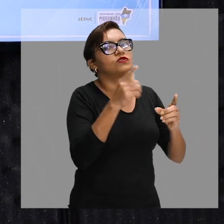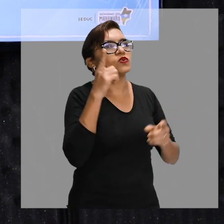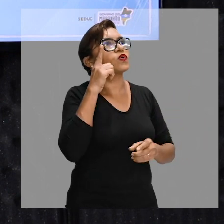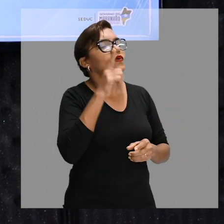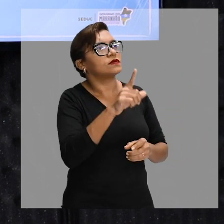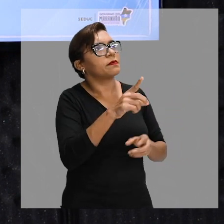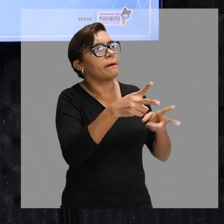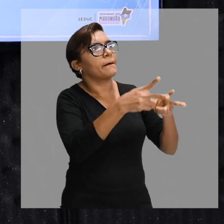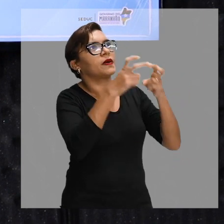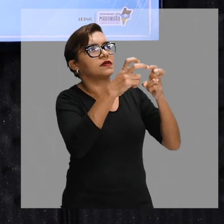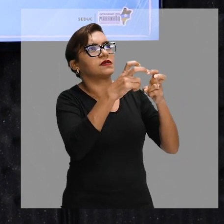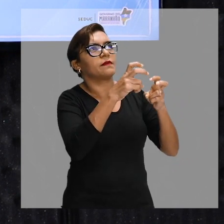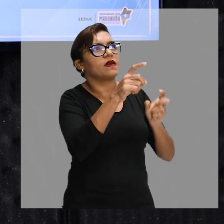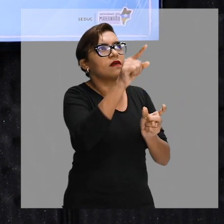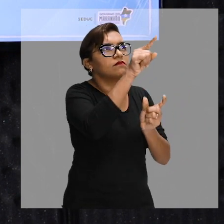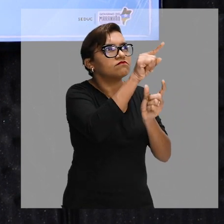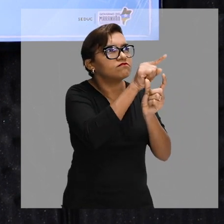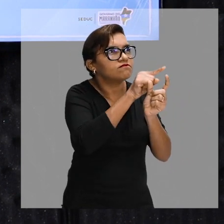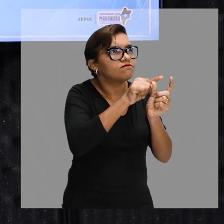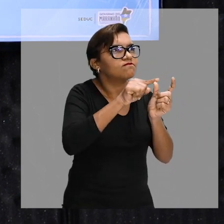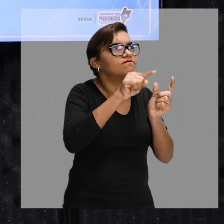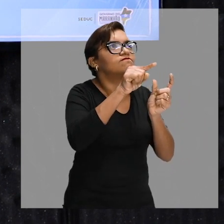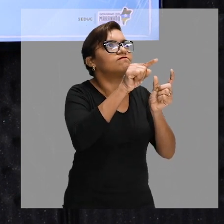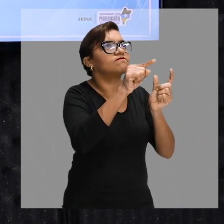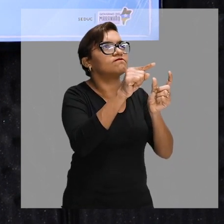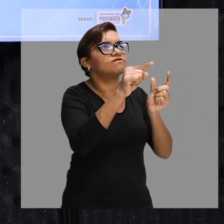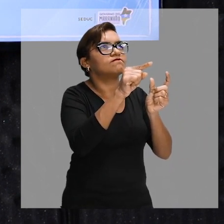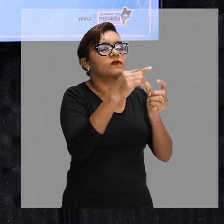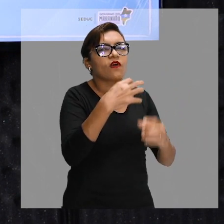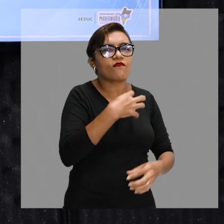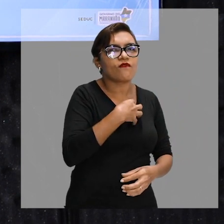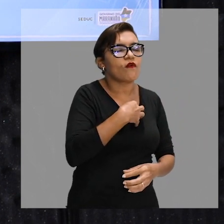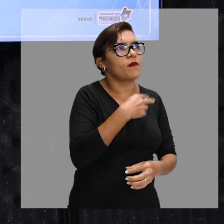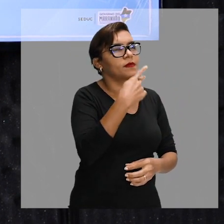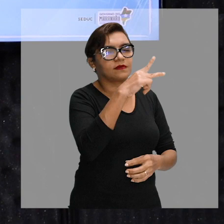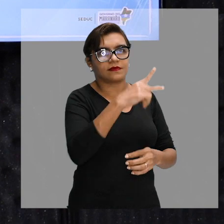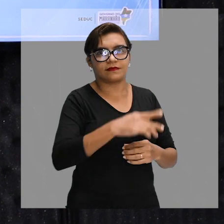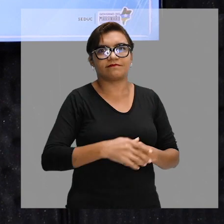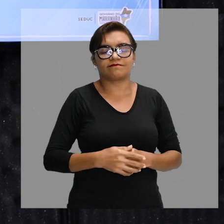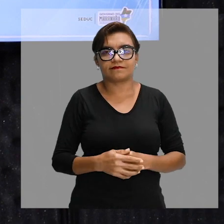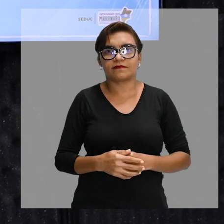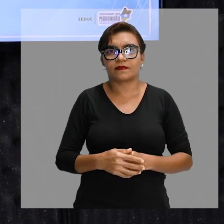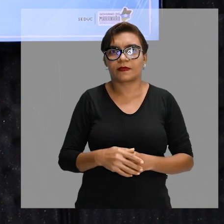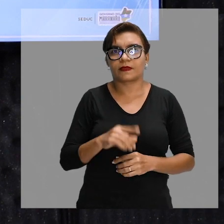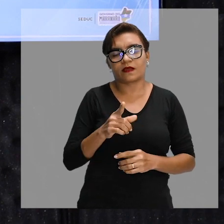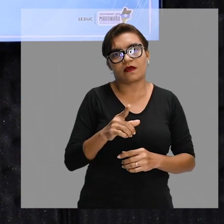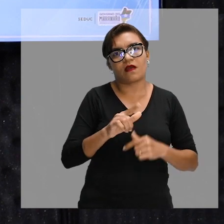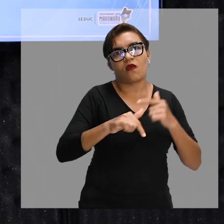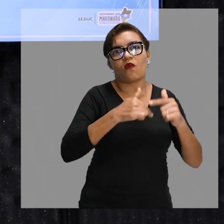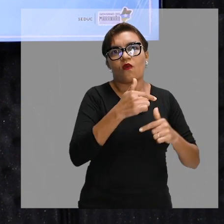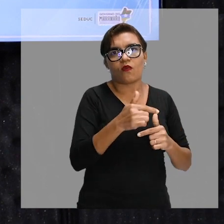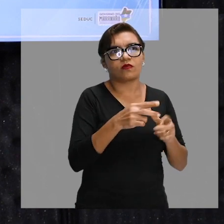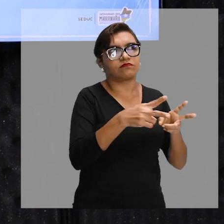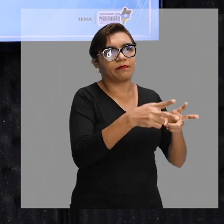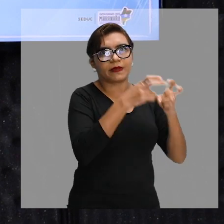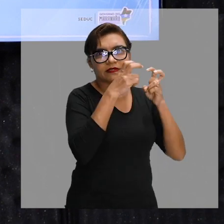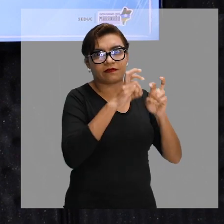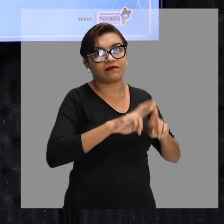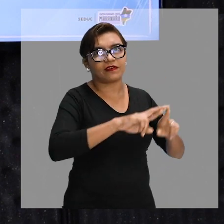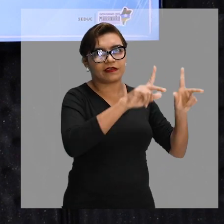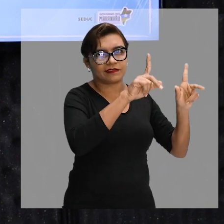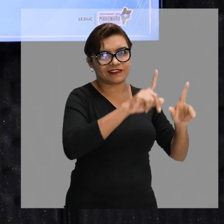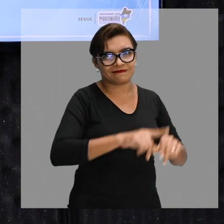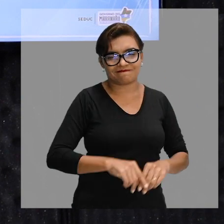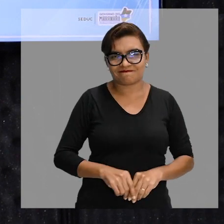forma. Então aquela fonte de luz, que era pontiforme, passa a ser uma fonte de luz extensa.